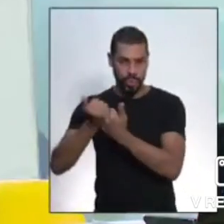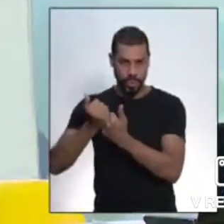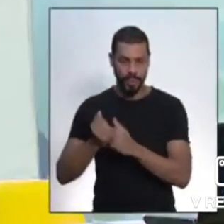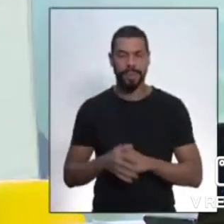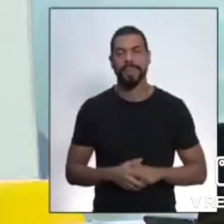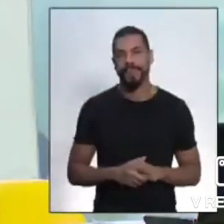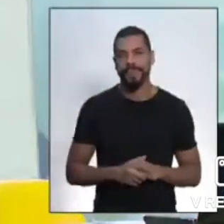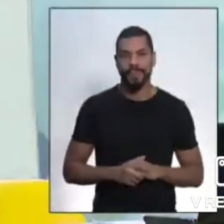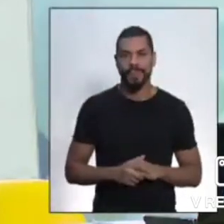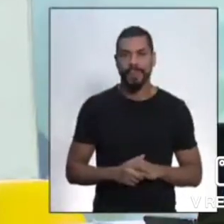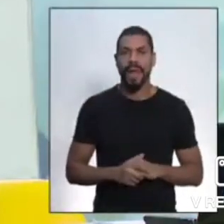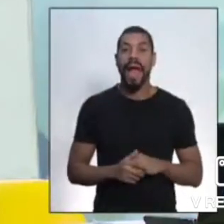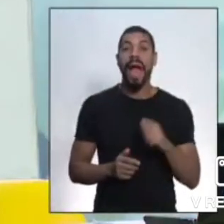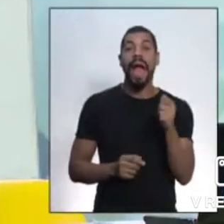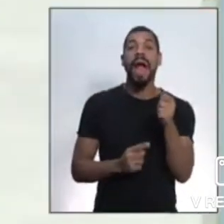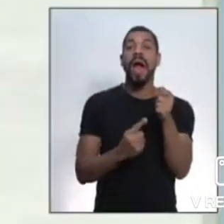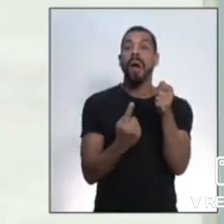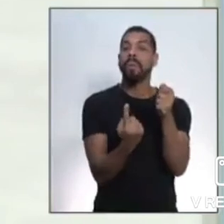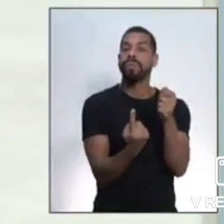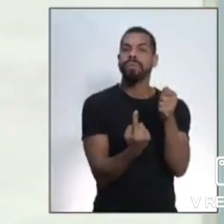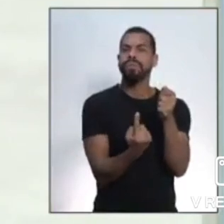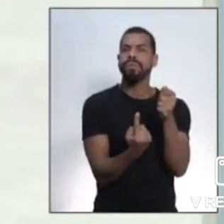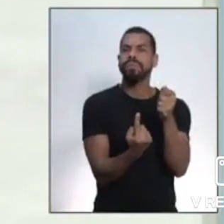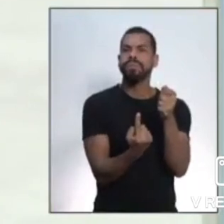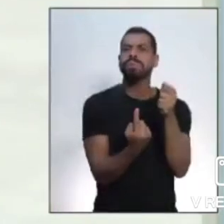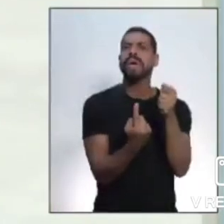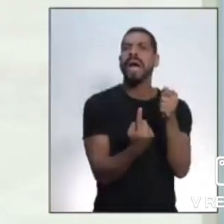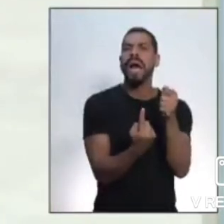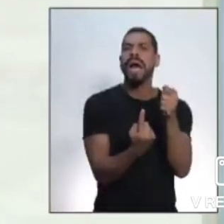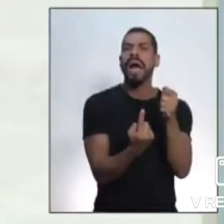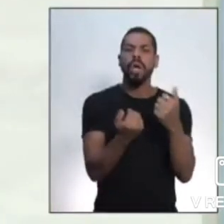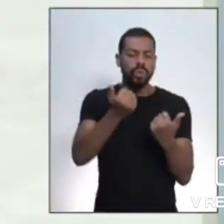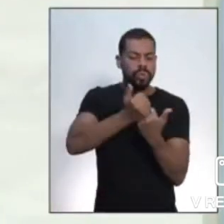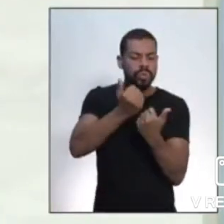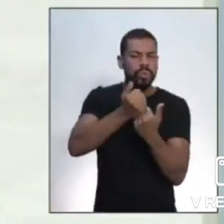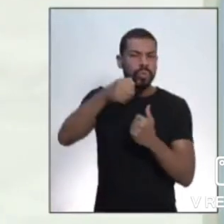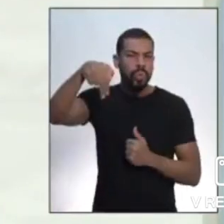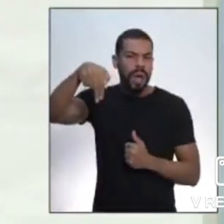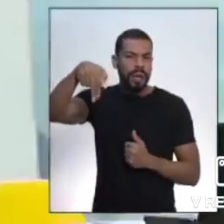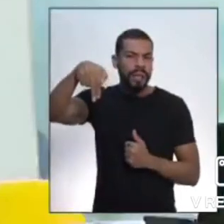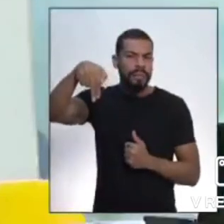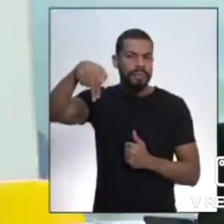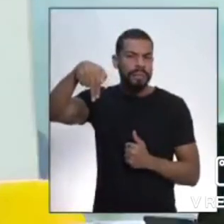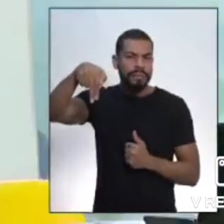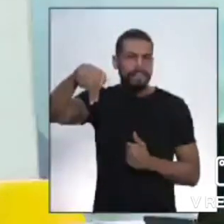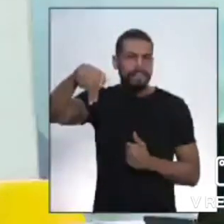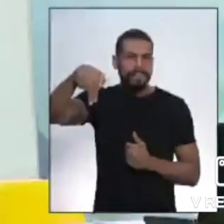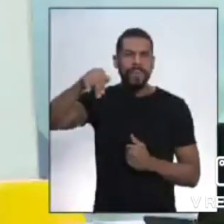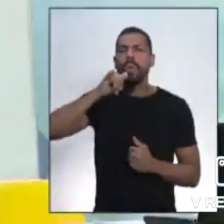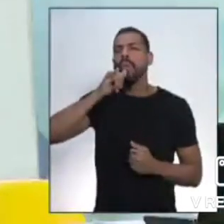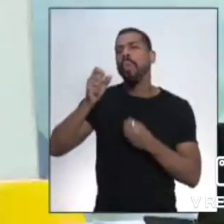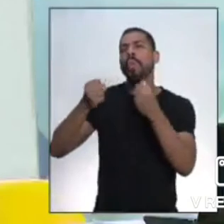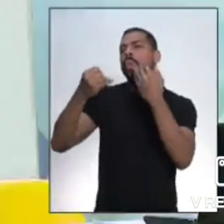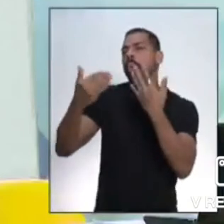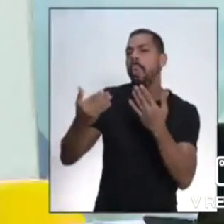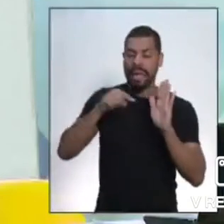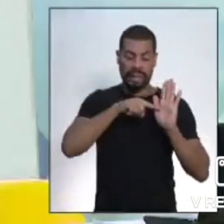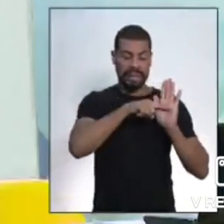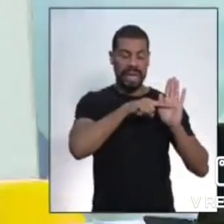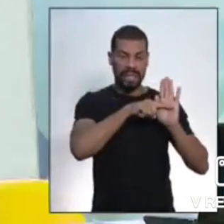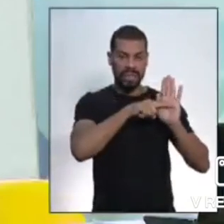vamos lá. A1, substitui no lugar do N. Os termos aqui são o quê, Marcos? Positivos